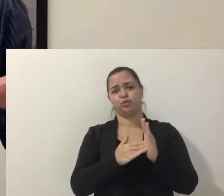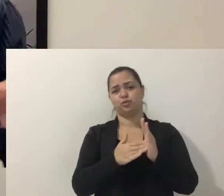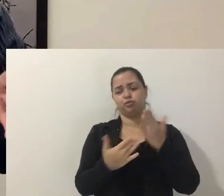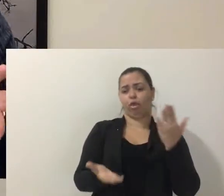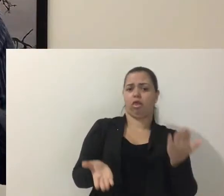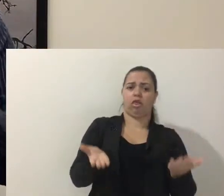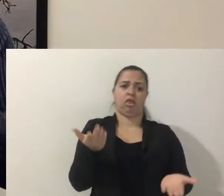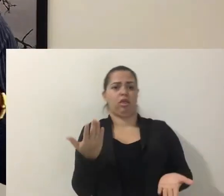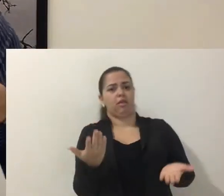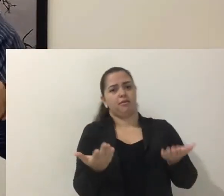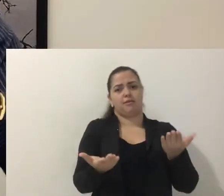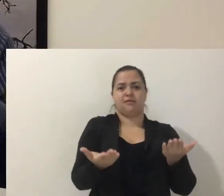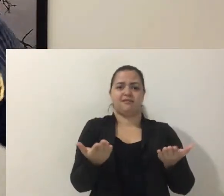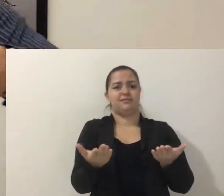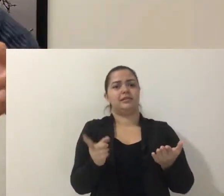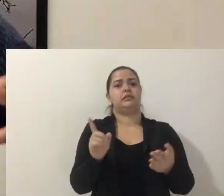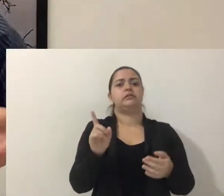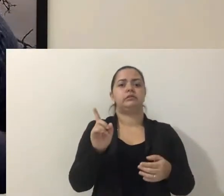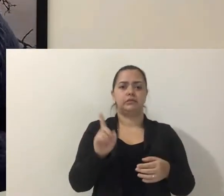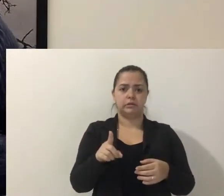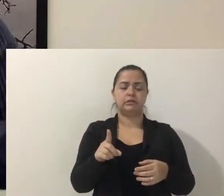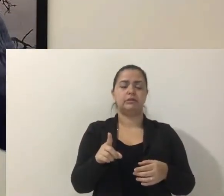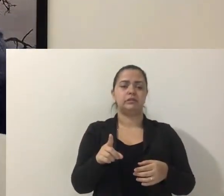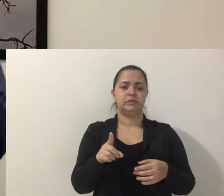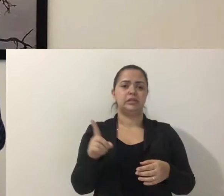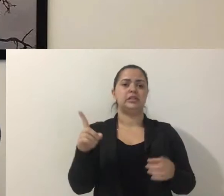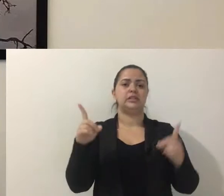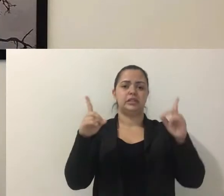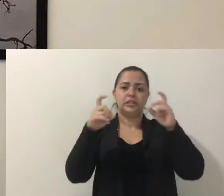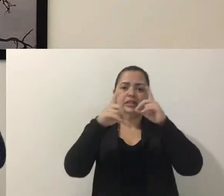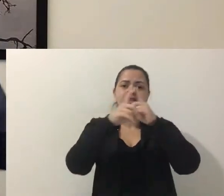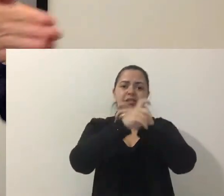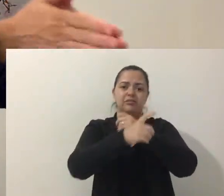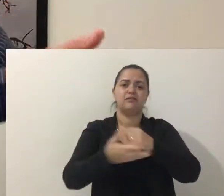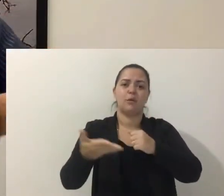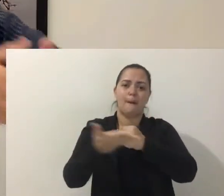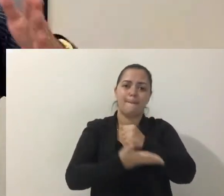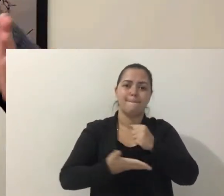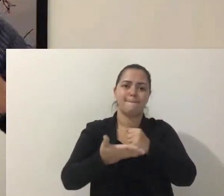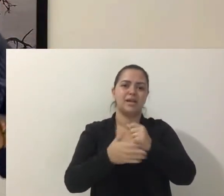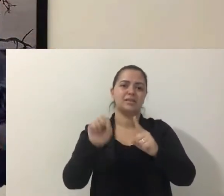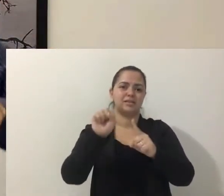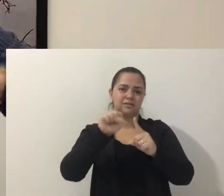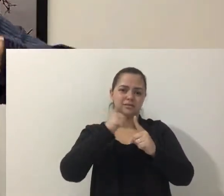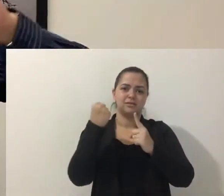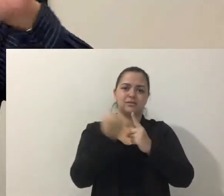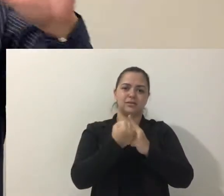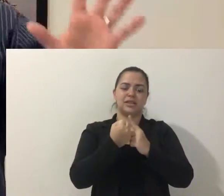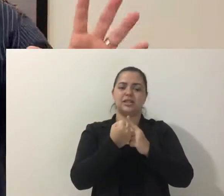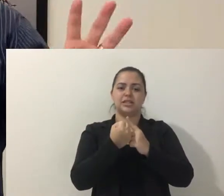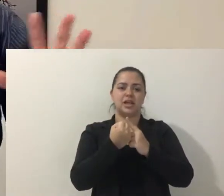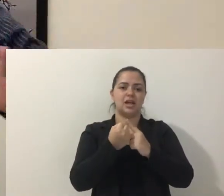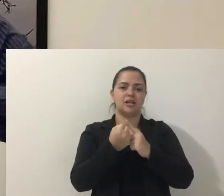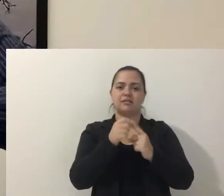grandes instituições, as grandes bases da sociedade no que se refere ao casamento. Tem muita gente com uma ideia